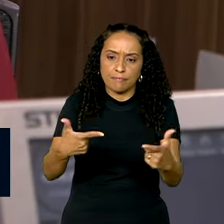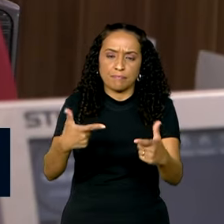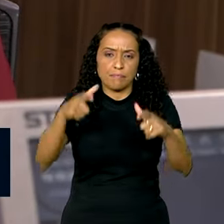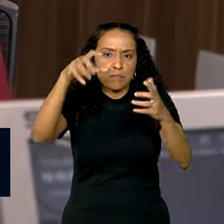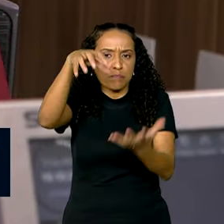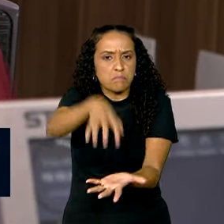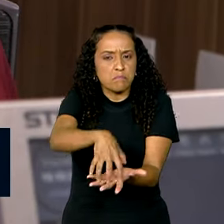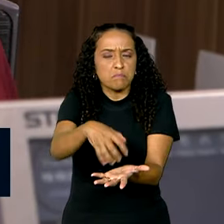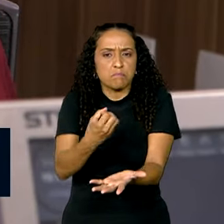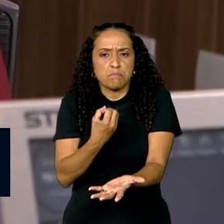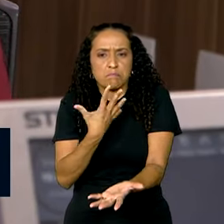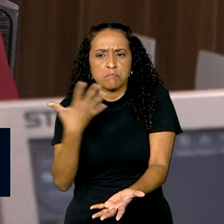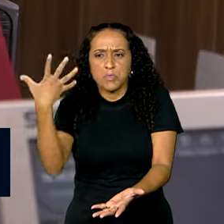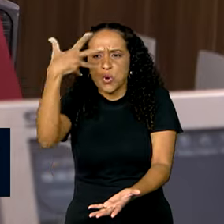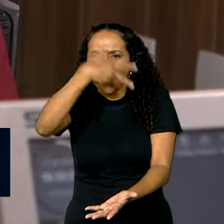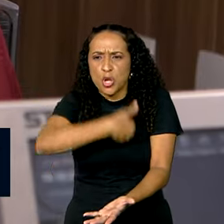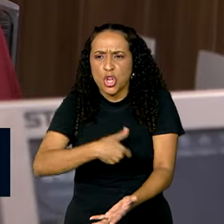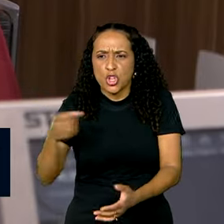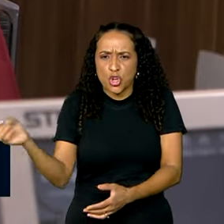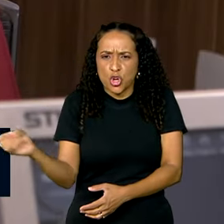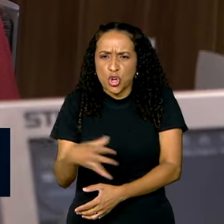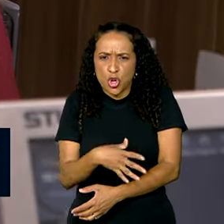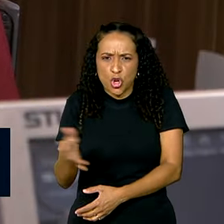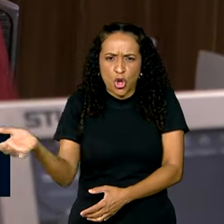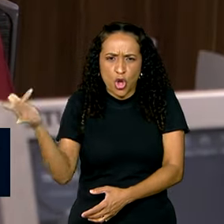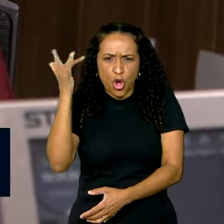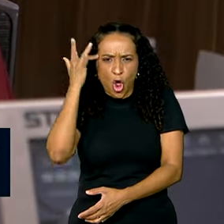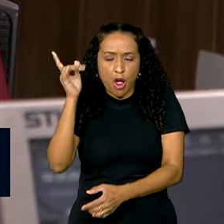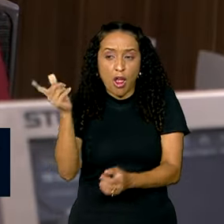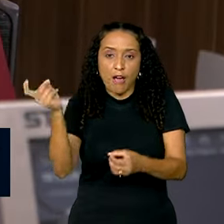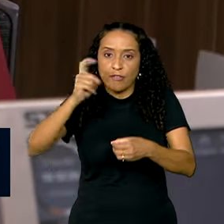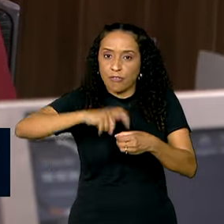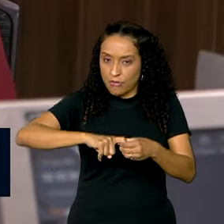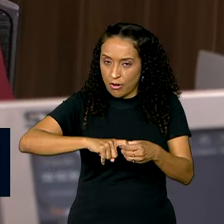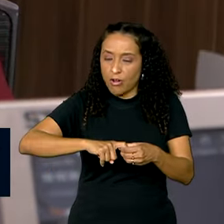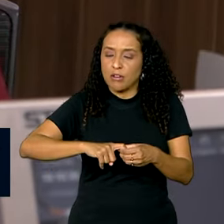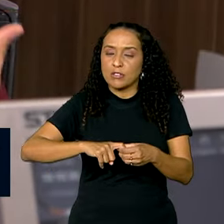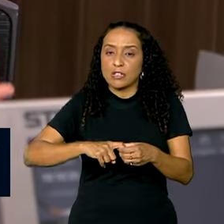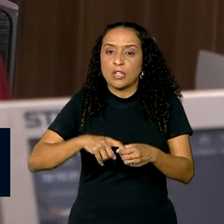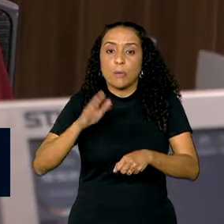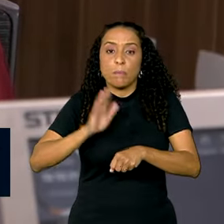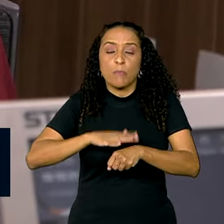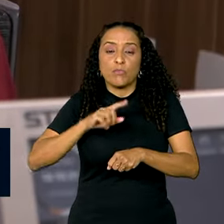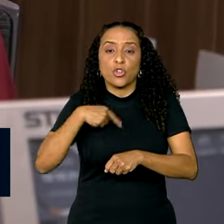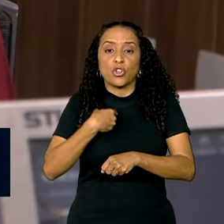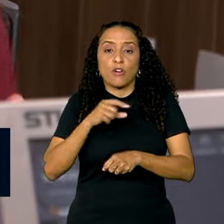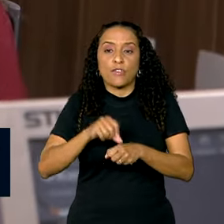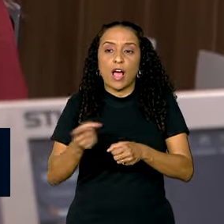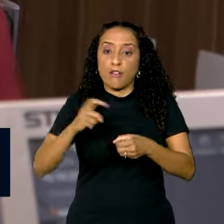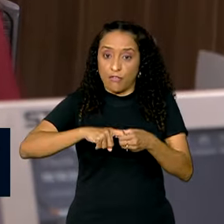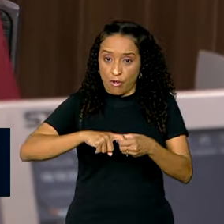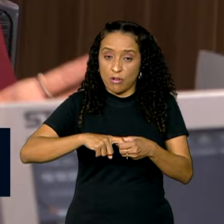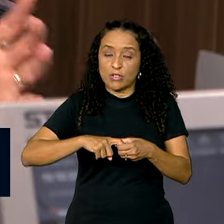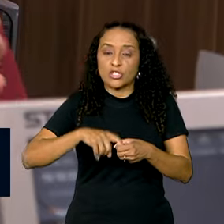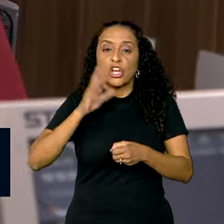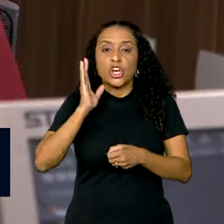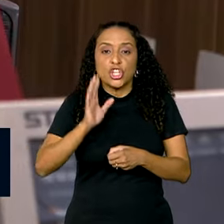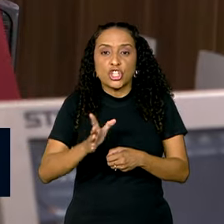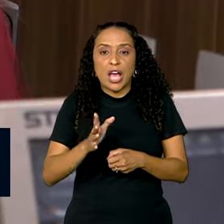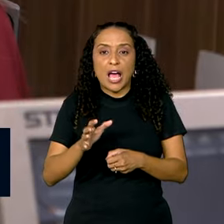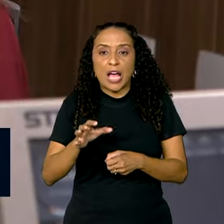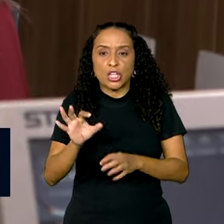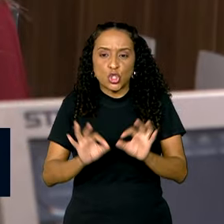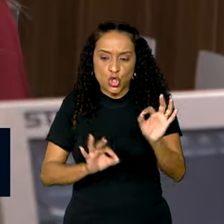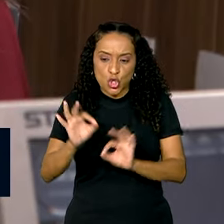um equipamento moderno um equipamento novo e a retomada eh no momento em que a gente faz essa retomada agora já é a